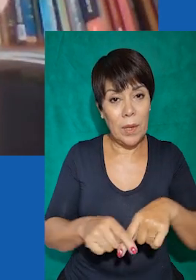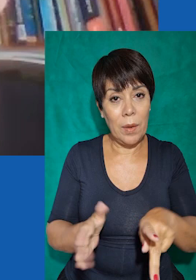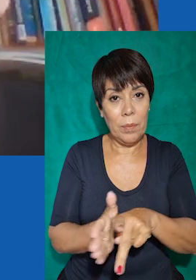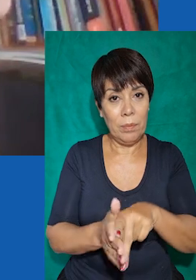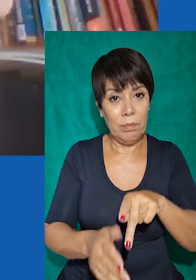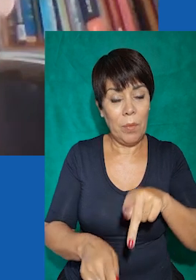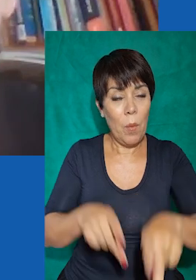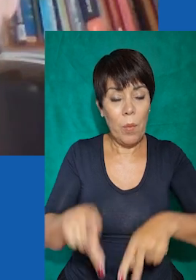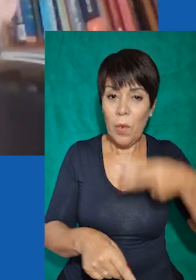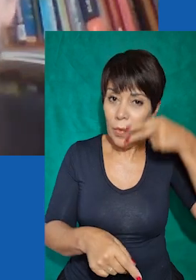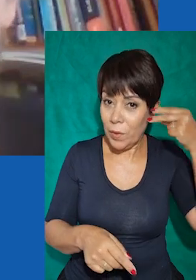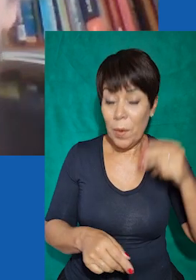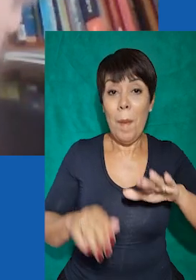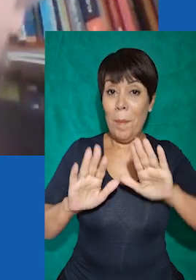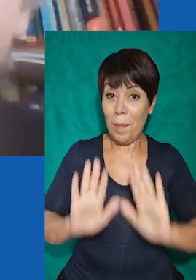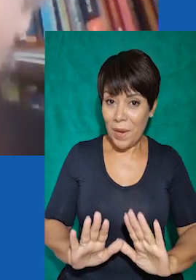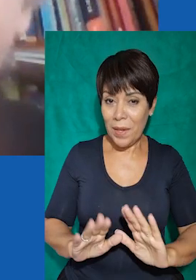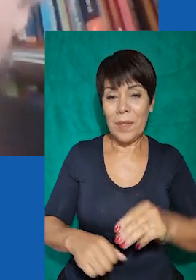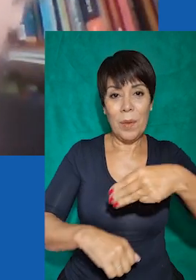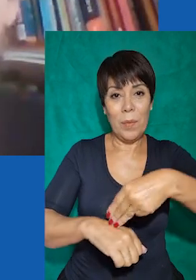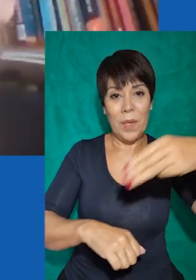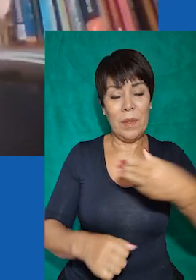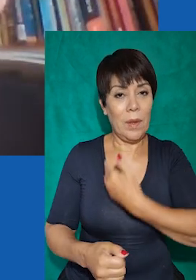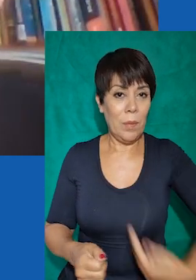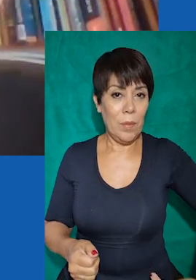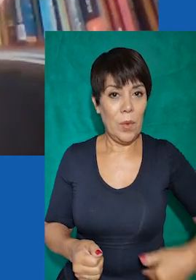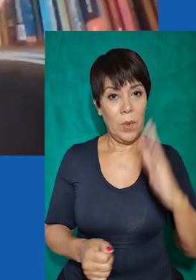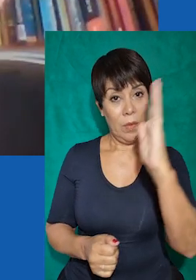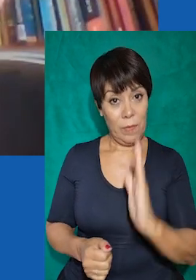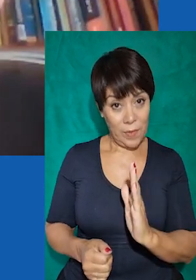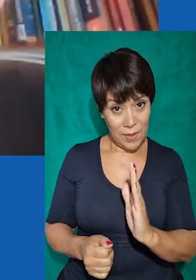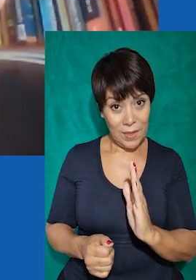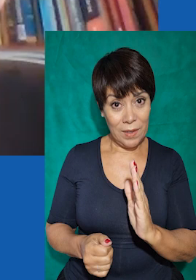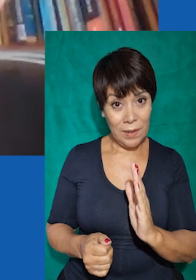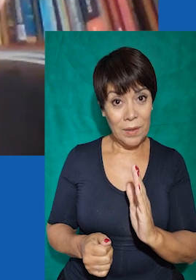indígenas. Bom, felizmente, o Ministério Público Federal,